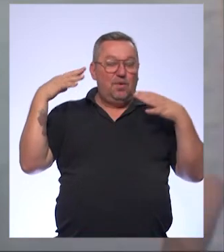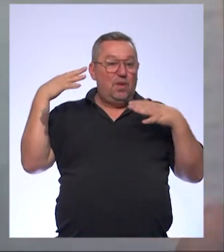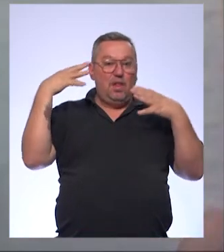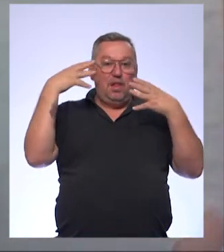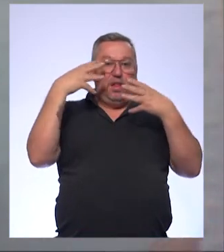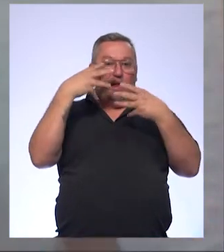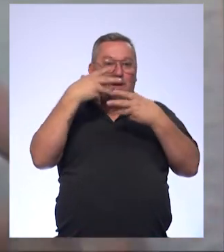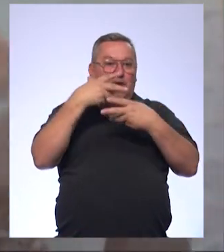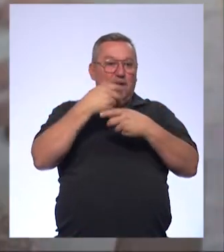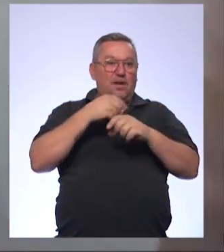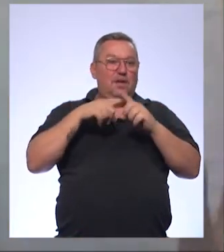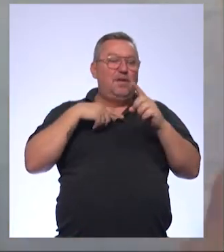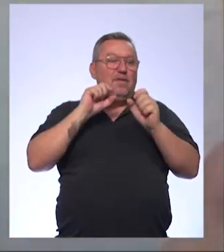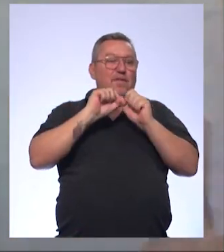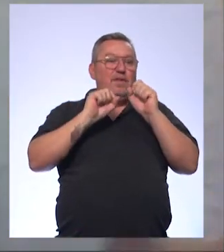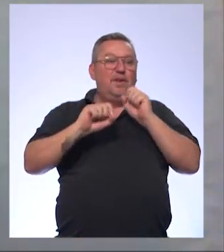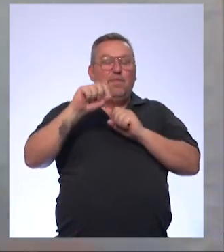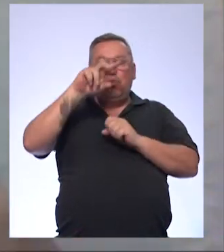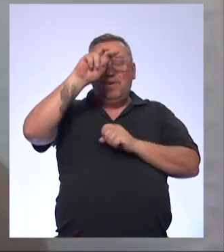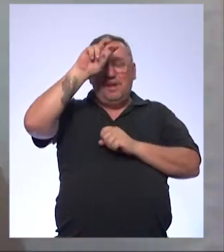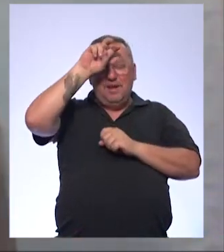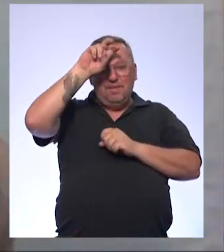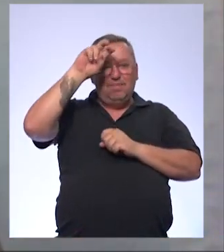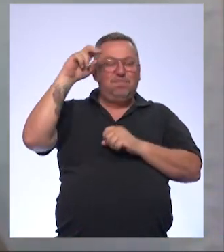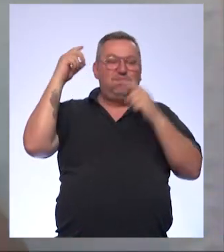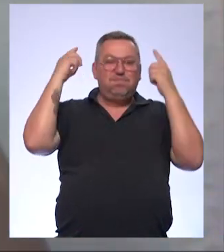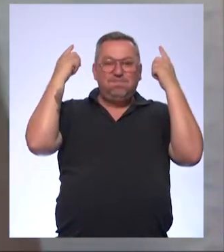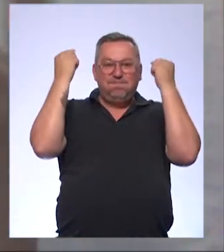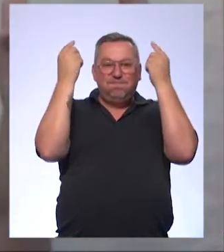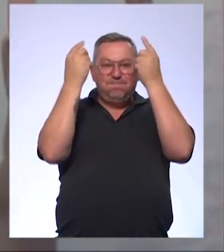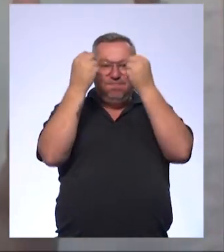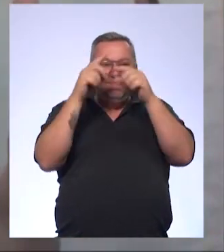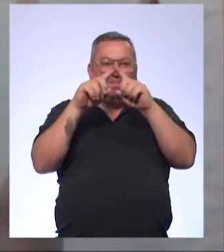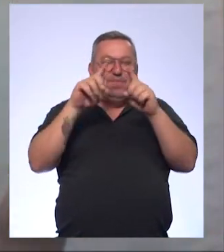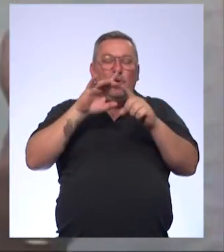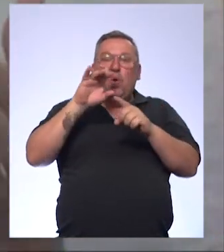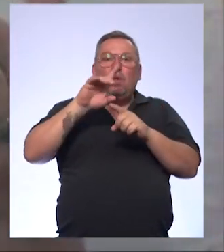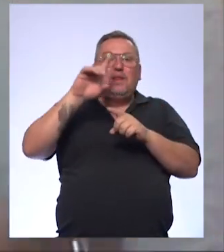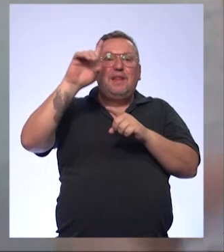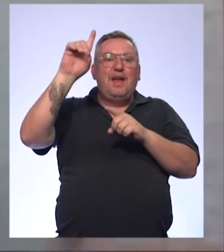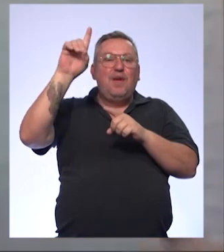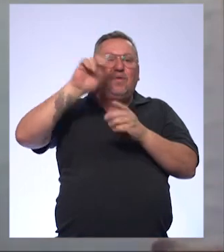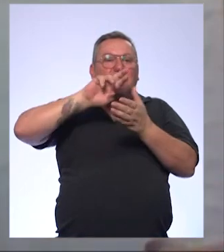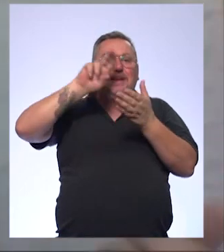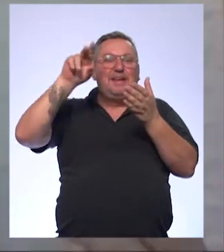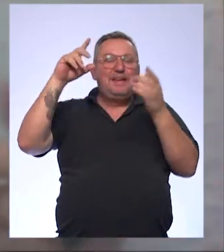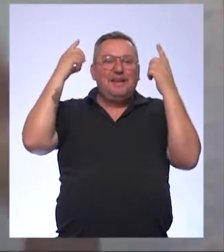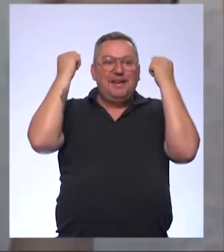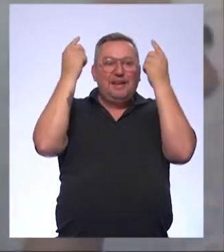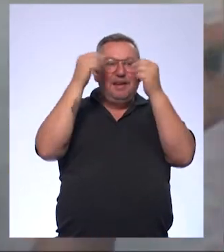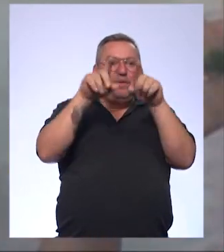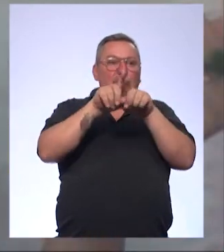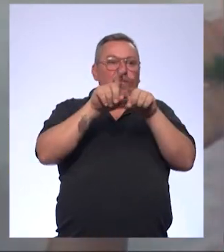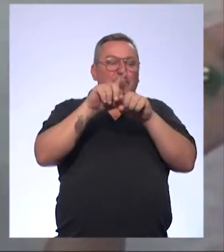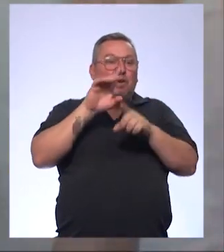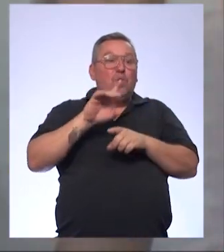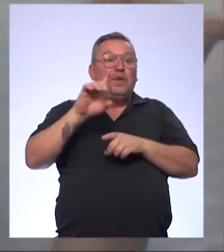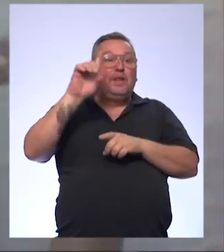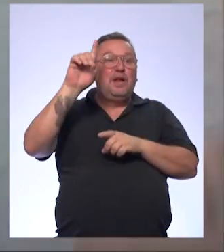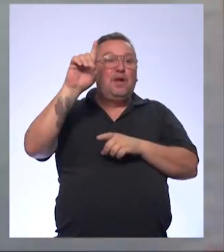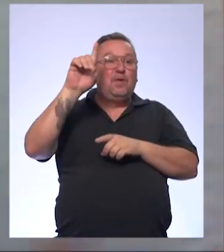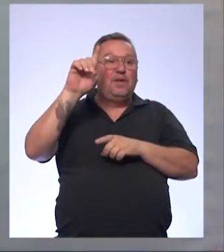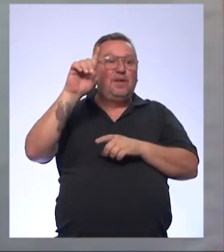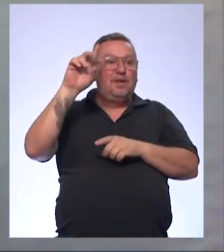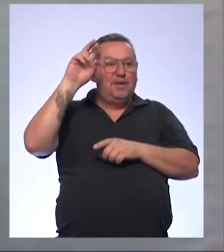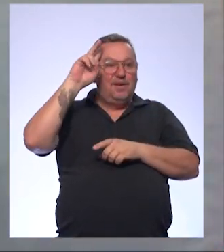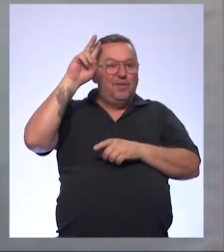Contamos tantas vezes, né, a história dos gregos, das religiões, dos deuses gregos. Falamos até dos deuses aqui das